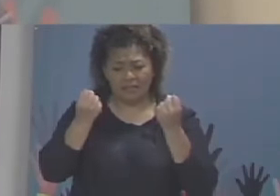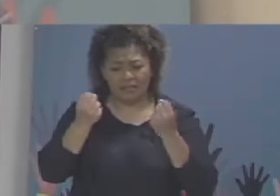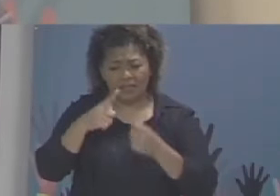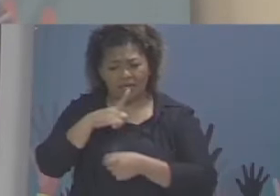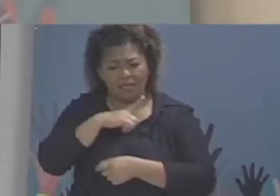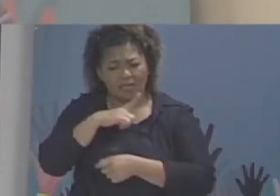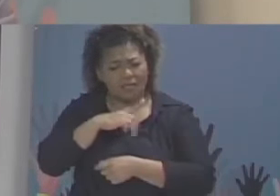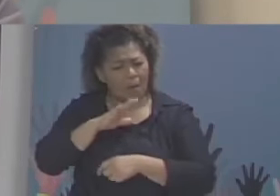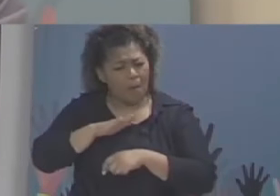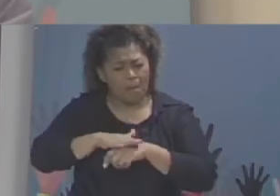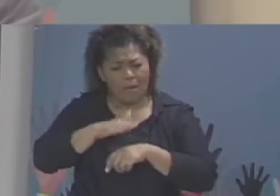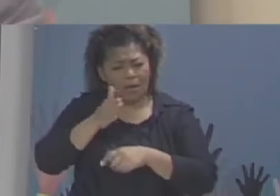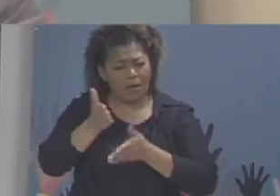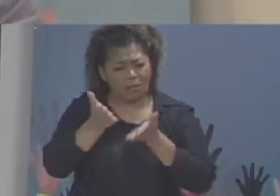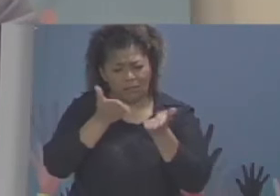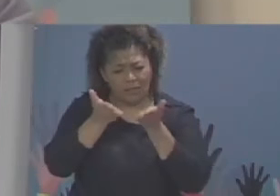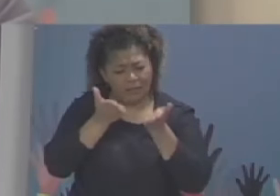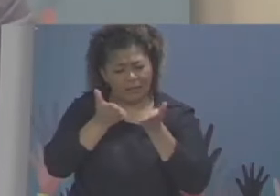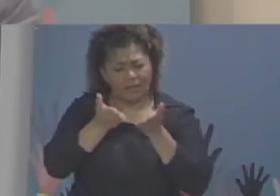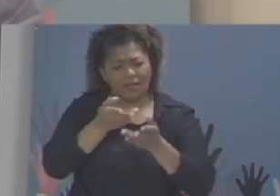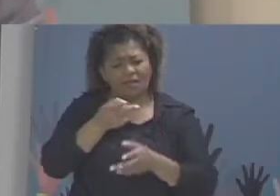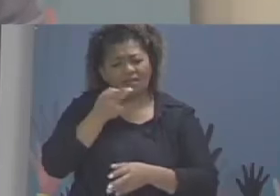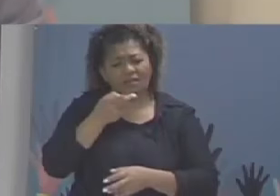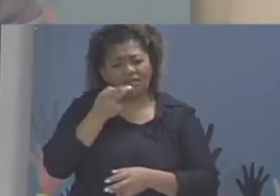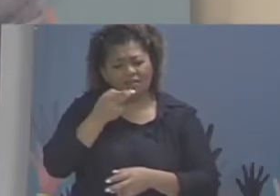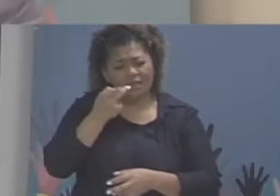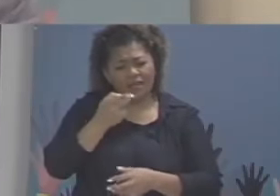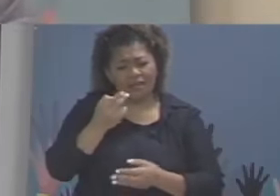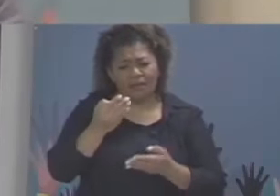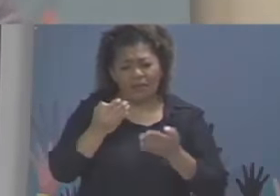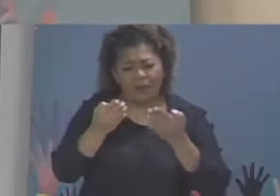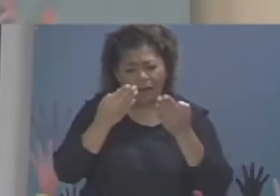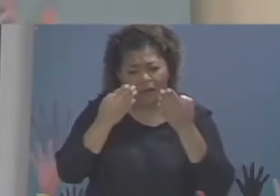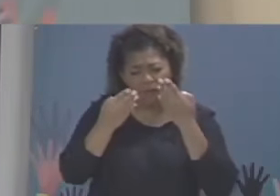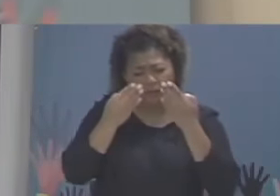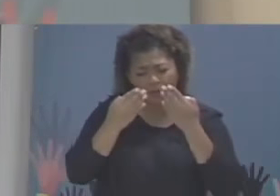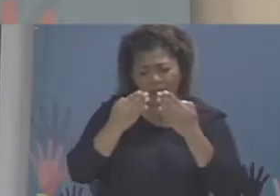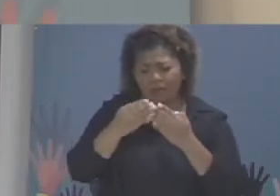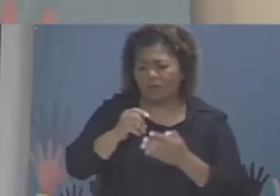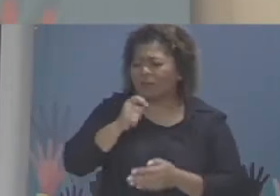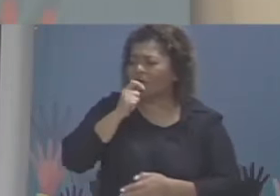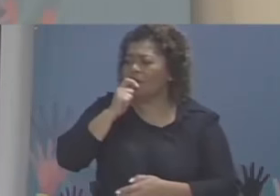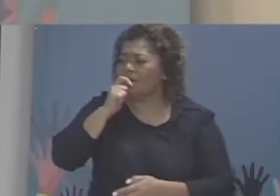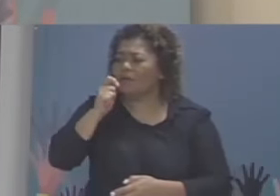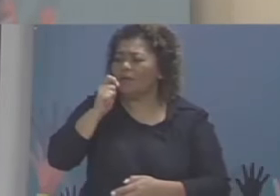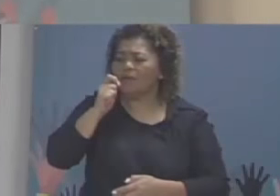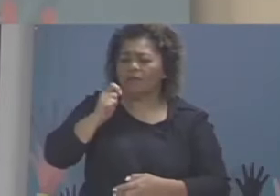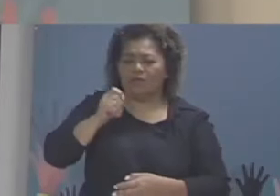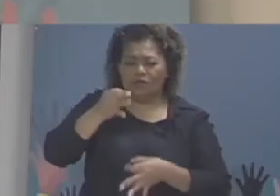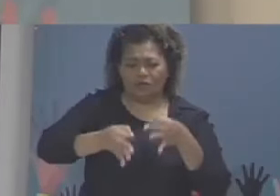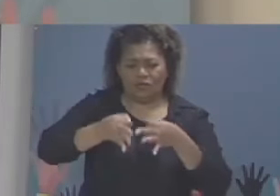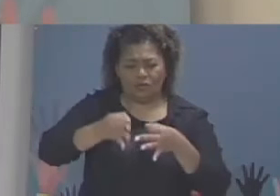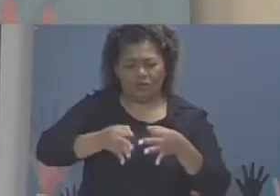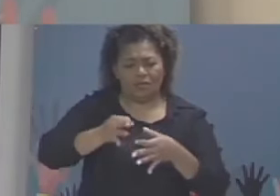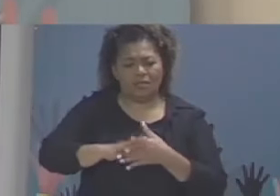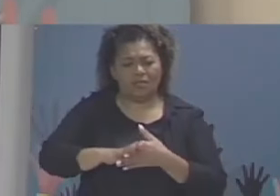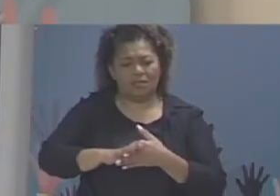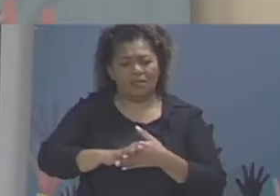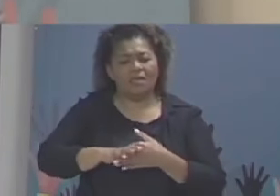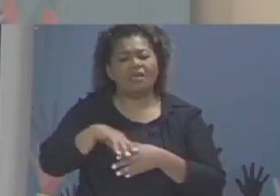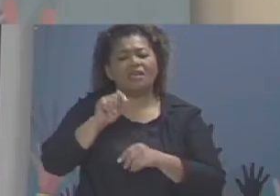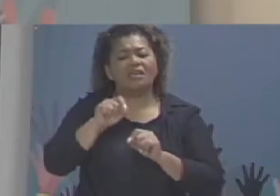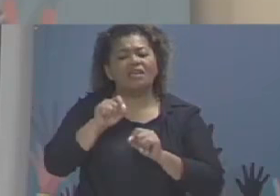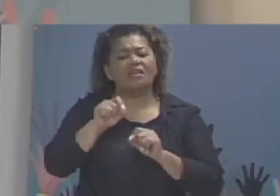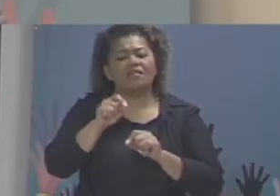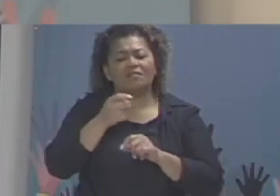o melhor tratamento. Quem vai falar sobre esse tratamento não é a Luísa Anunciação. Quem vai falar sobre esse tratamento é justamente você, Derek, você, psicólogo de todo o